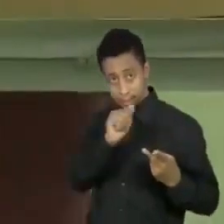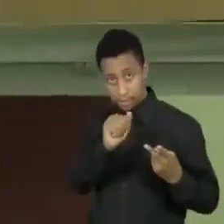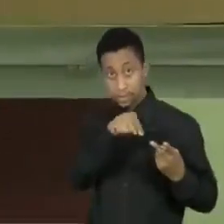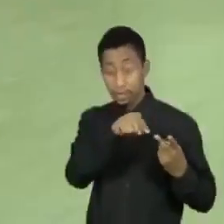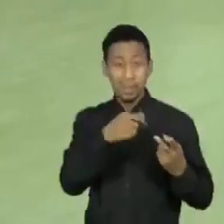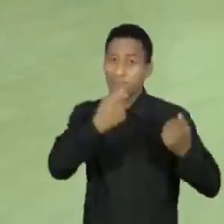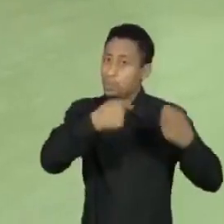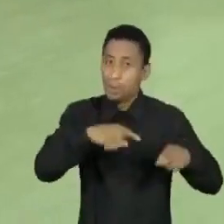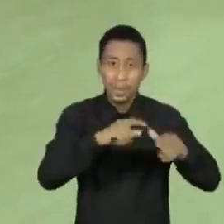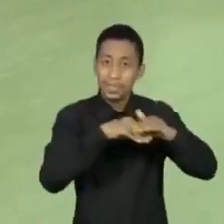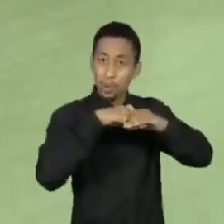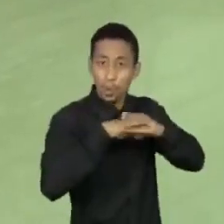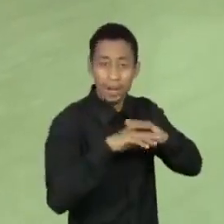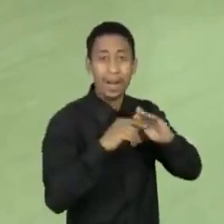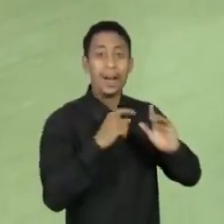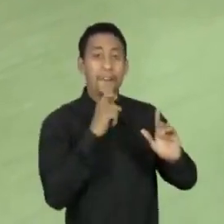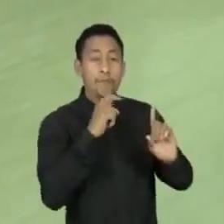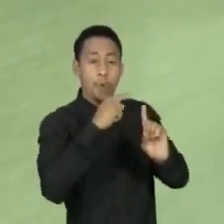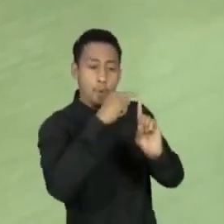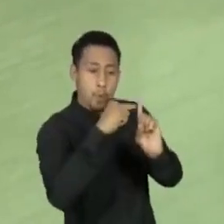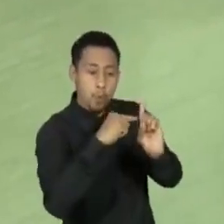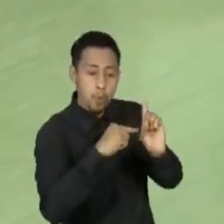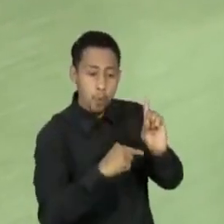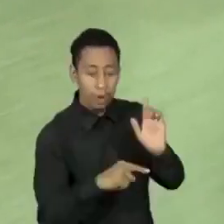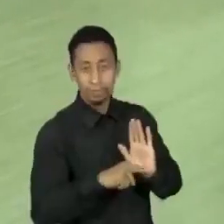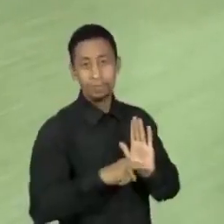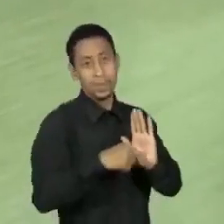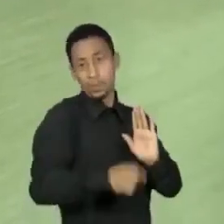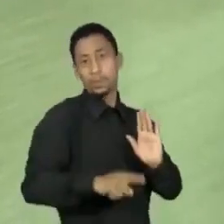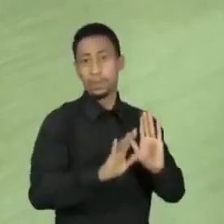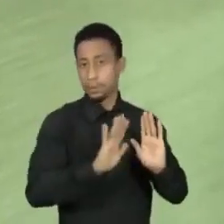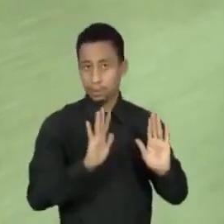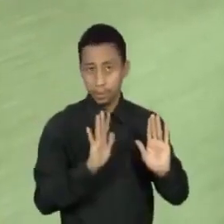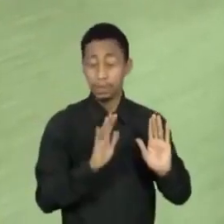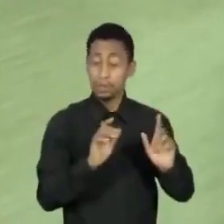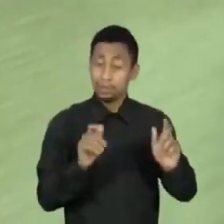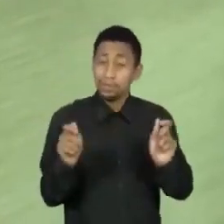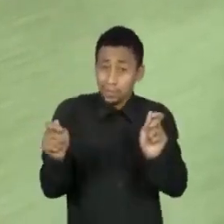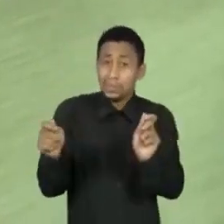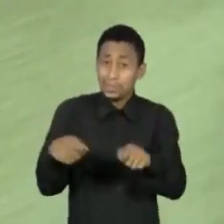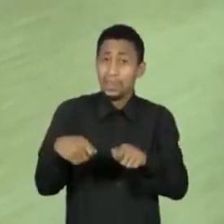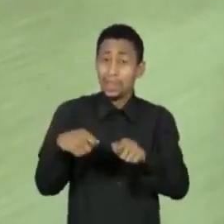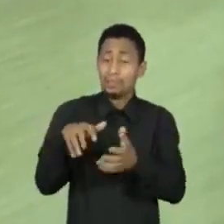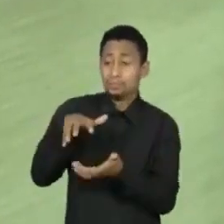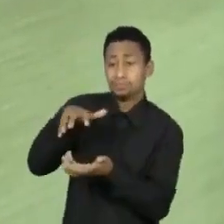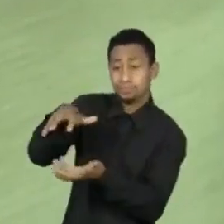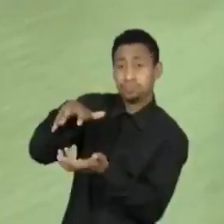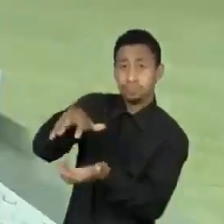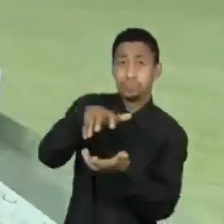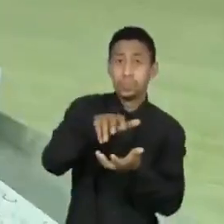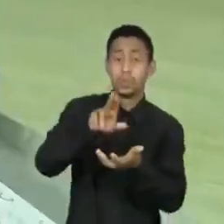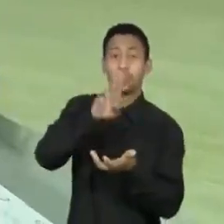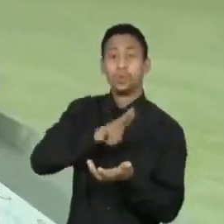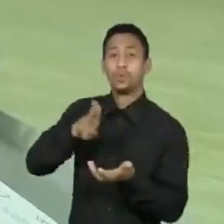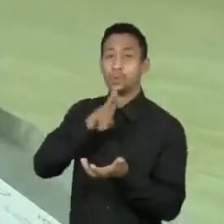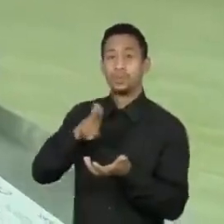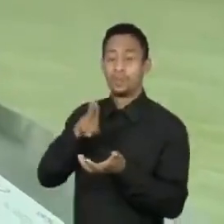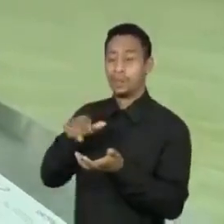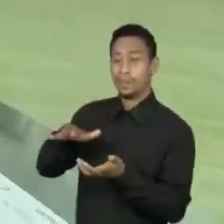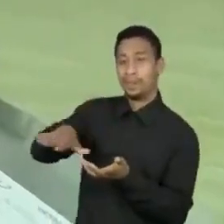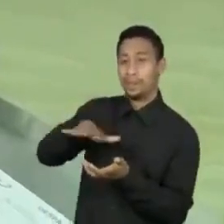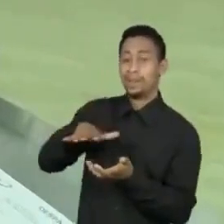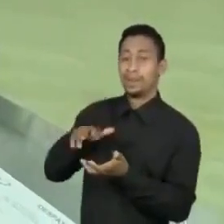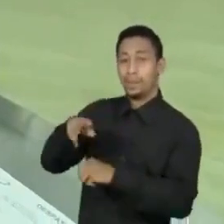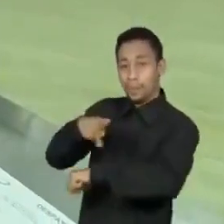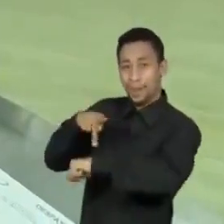ser armazenada em temperaturas ultra baixas. Por isso, pode ser adequada para o uso em países em